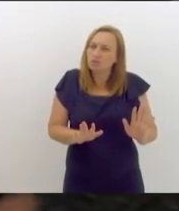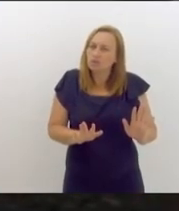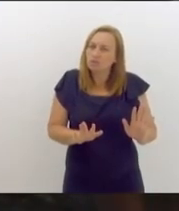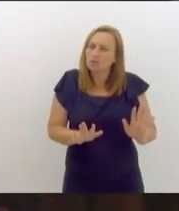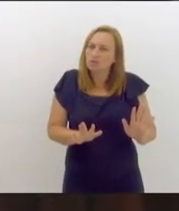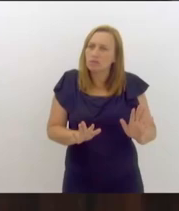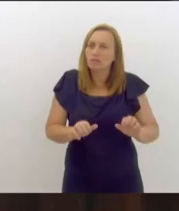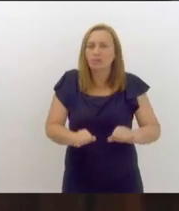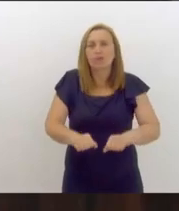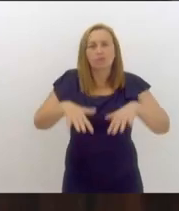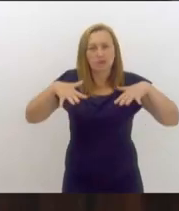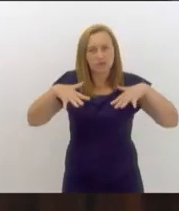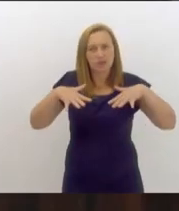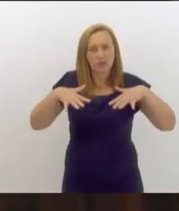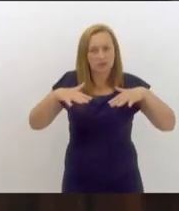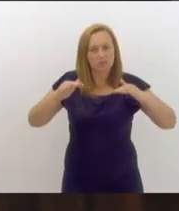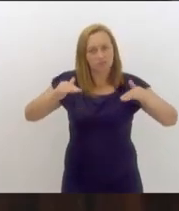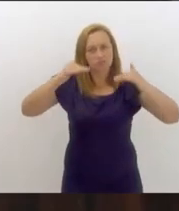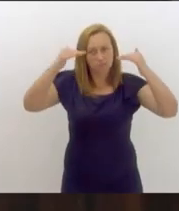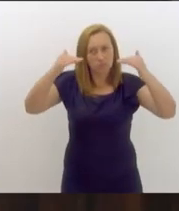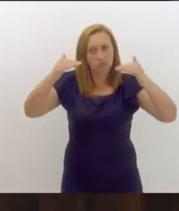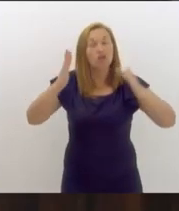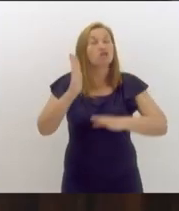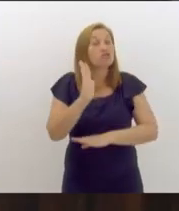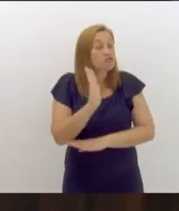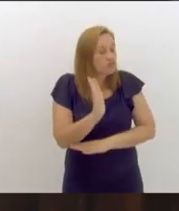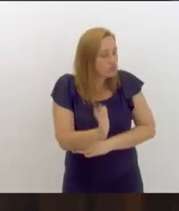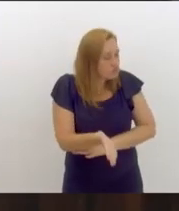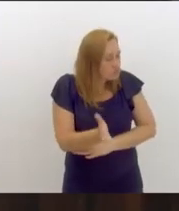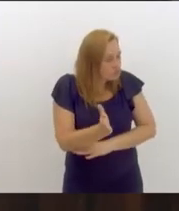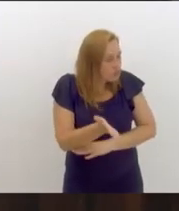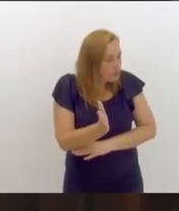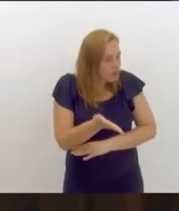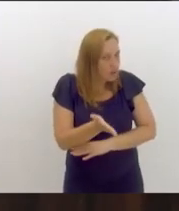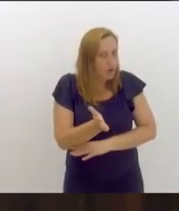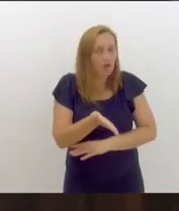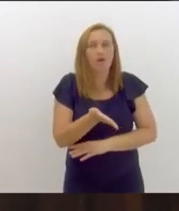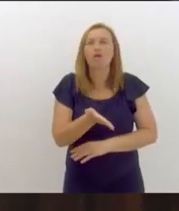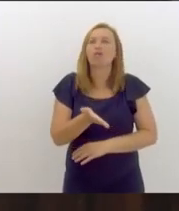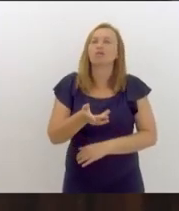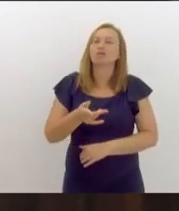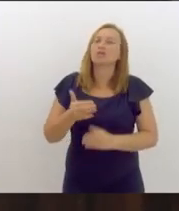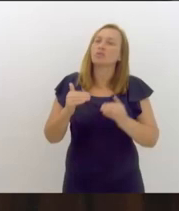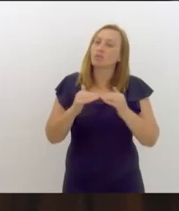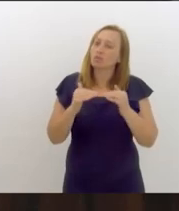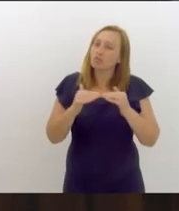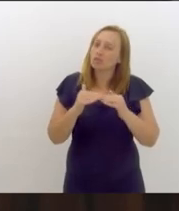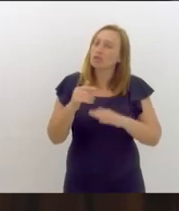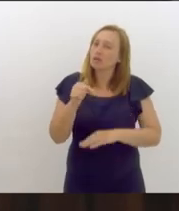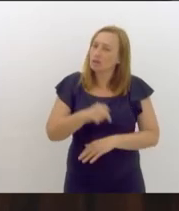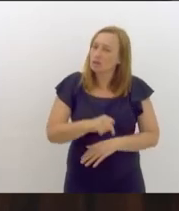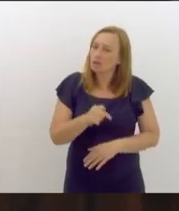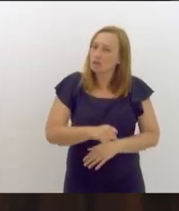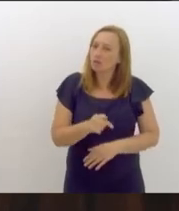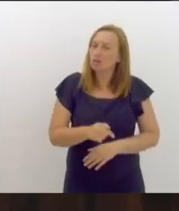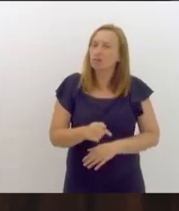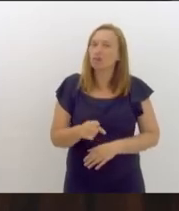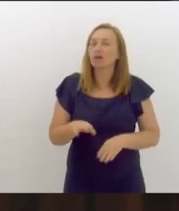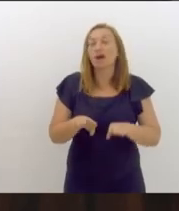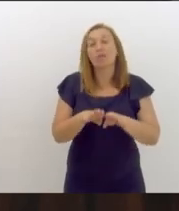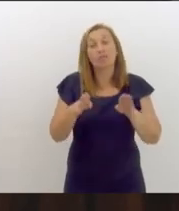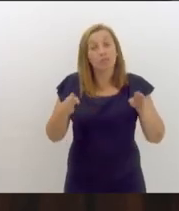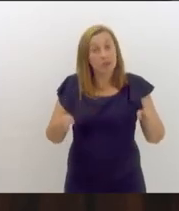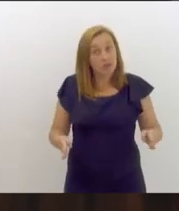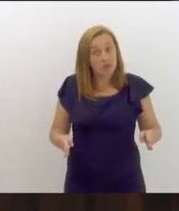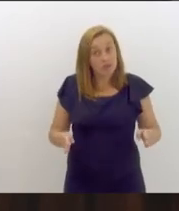o plenário É soberano e já foi já havia sido aqui Combinado um procedimento porque a mesa vai